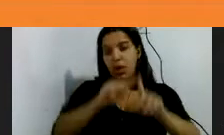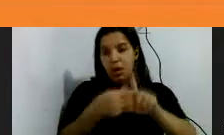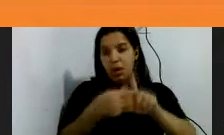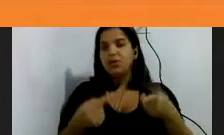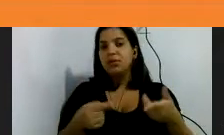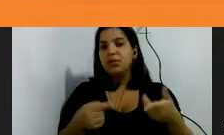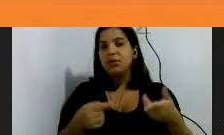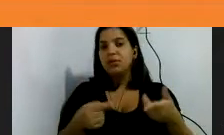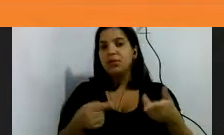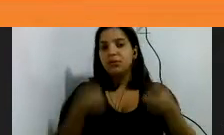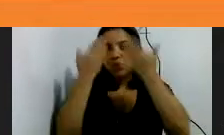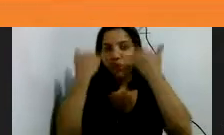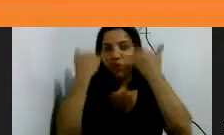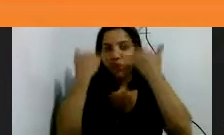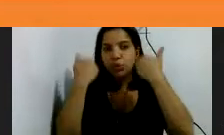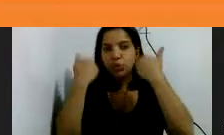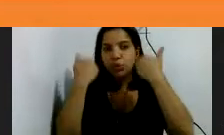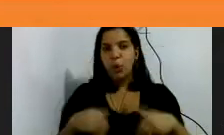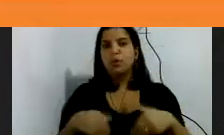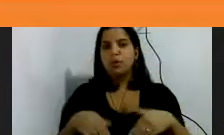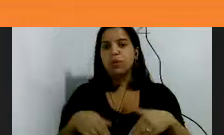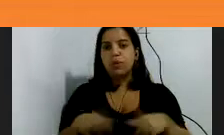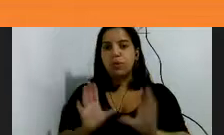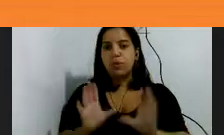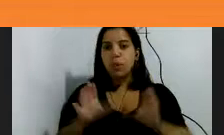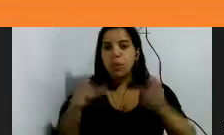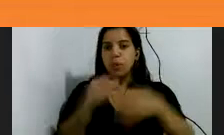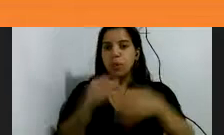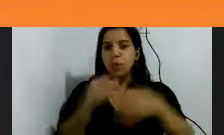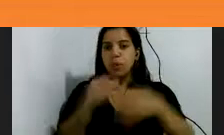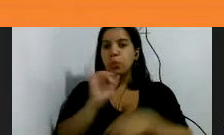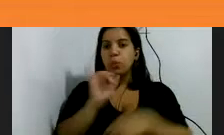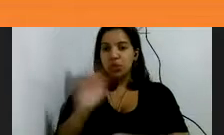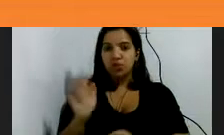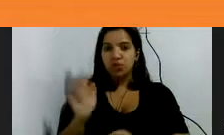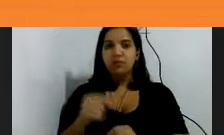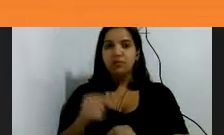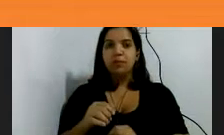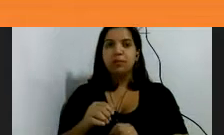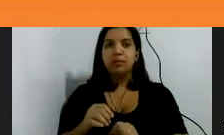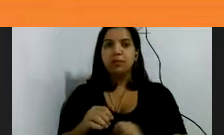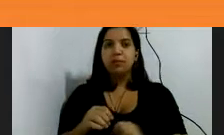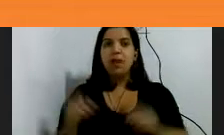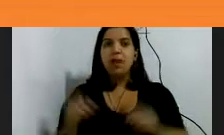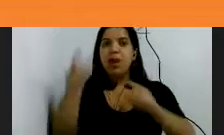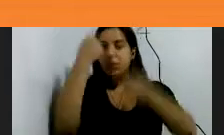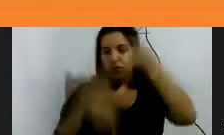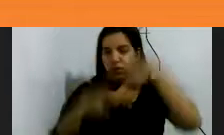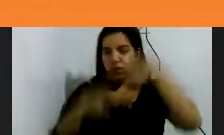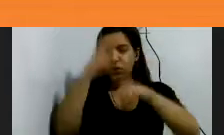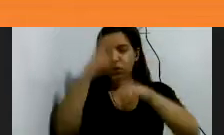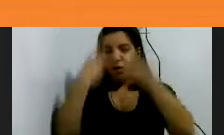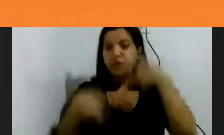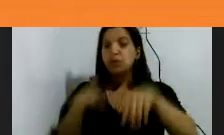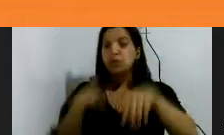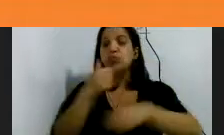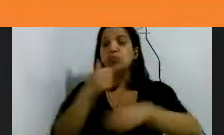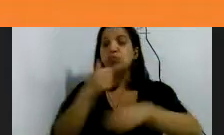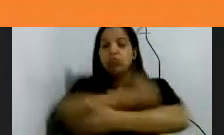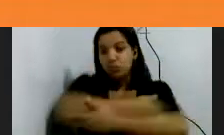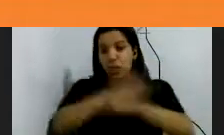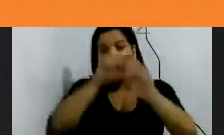esses anticorpos, como eles são da classe IgG, eles atingem a circulação fetal, porque